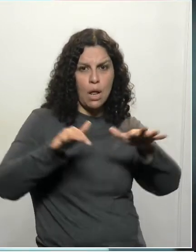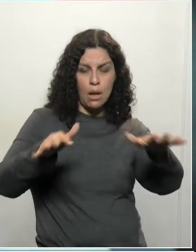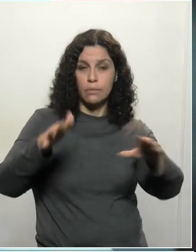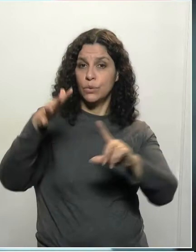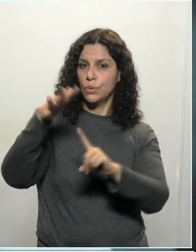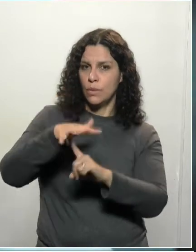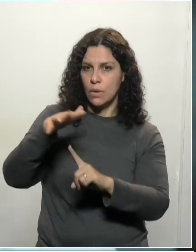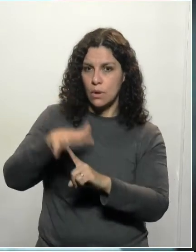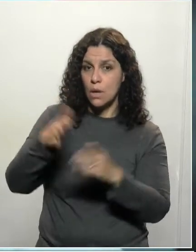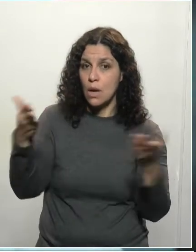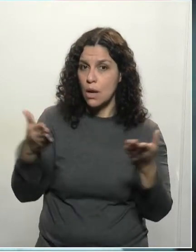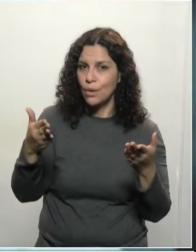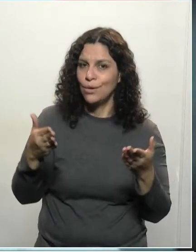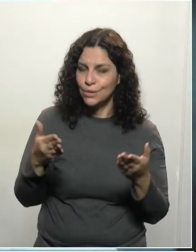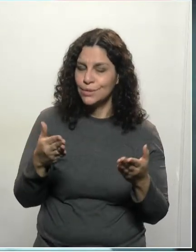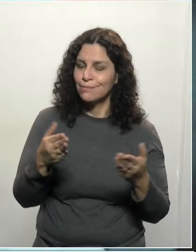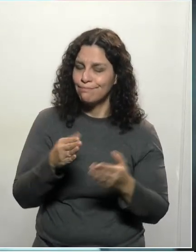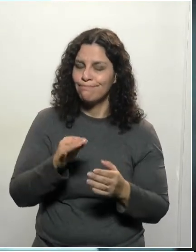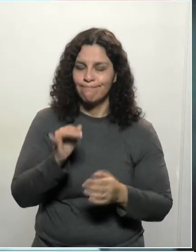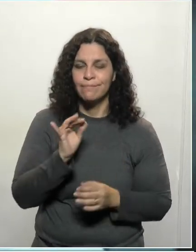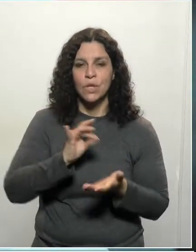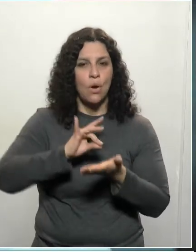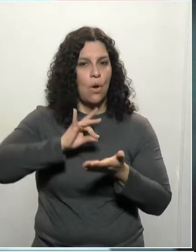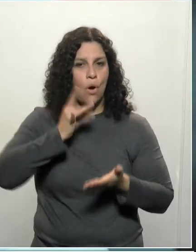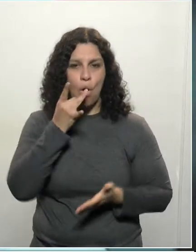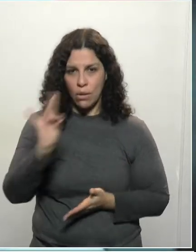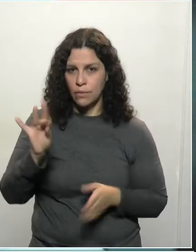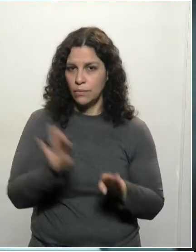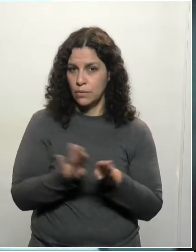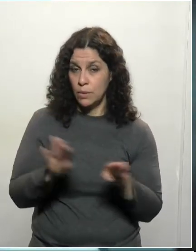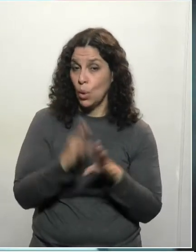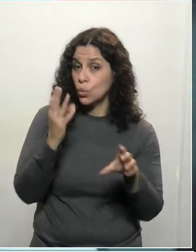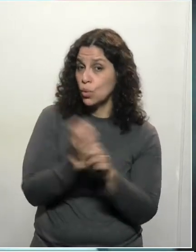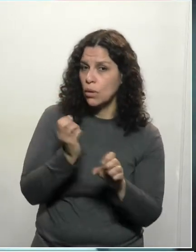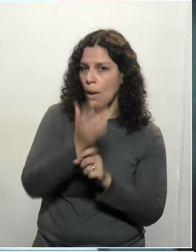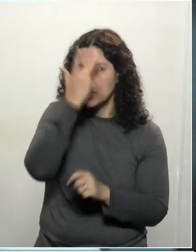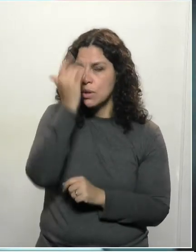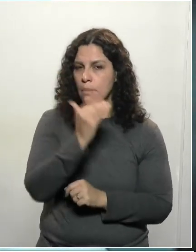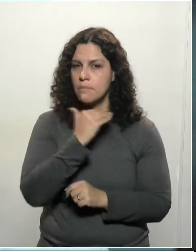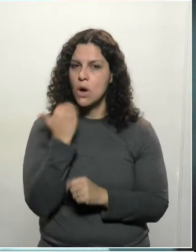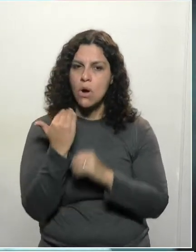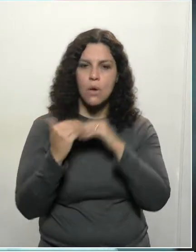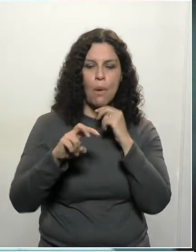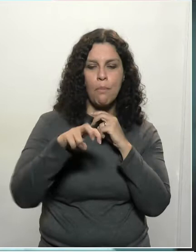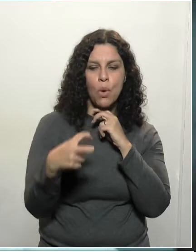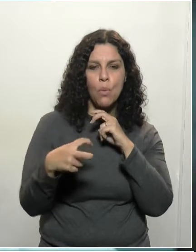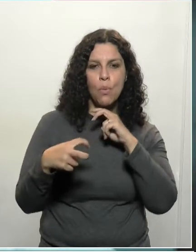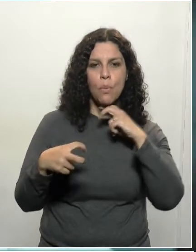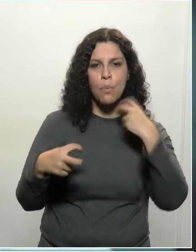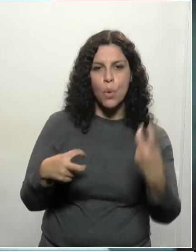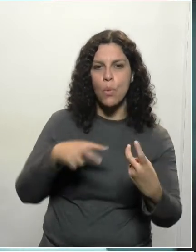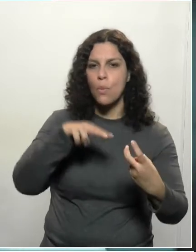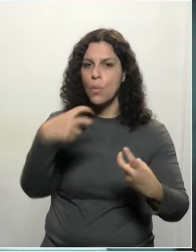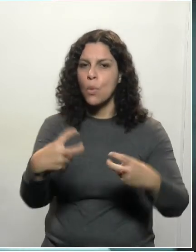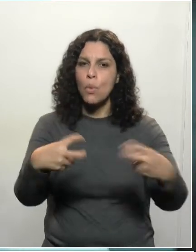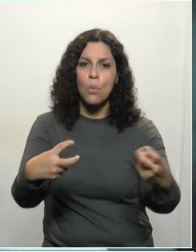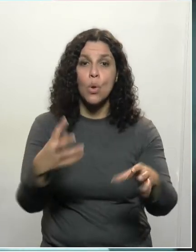Paraná se torna trágico. O número de mortes e de casos tem crescido dia a dia. O Paraná acumula